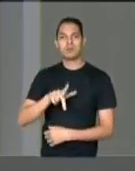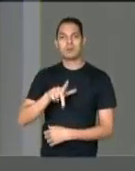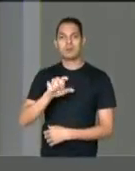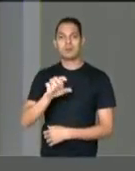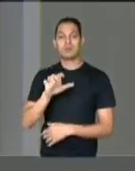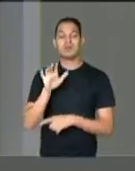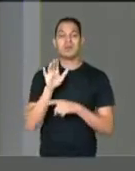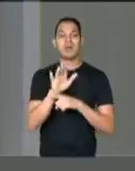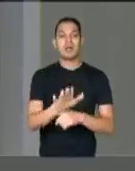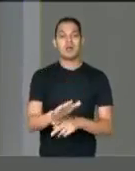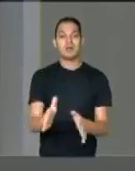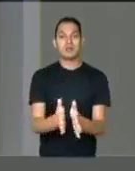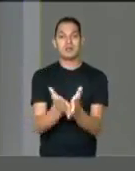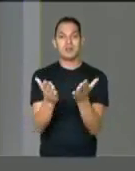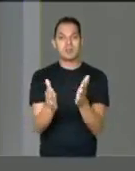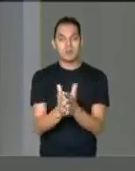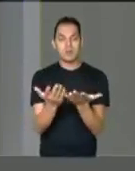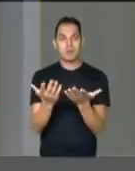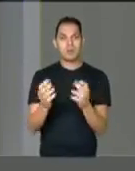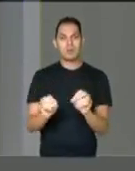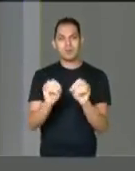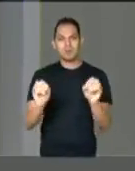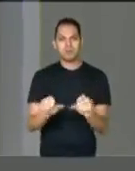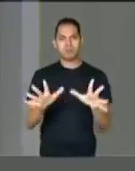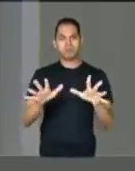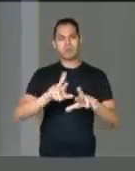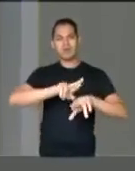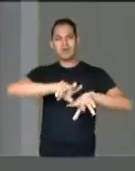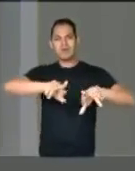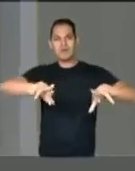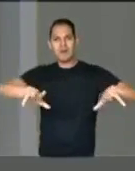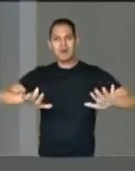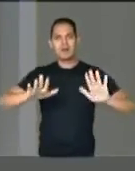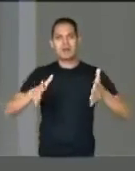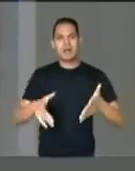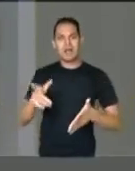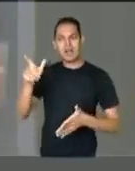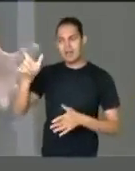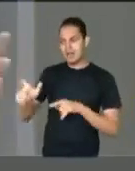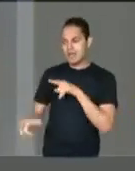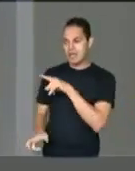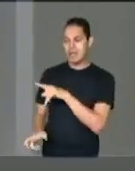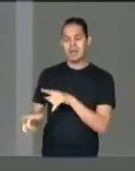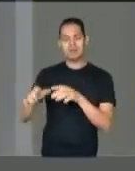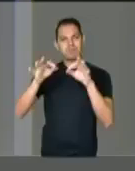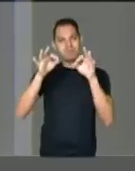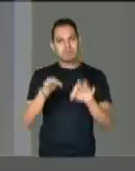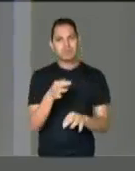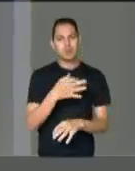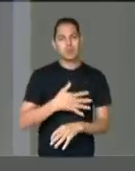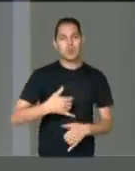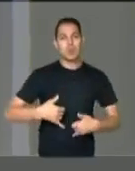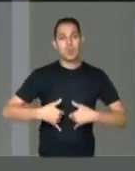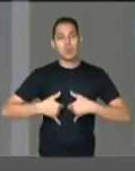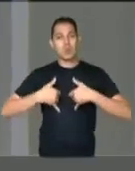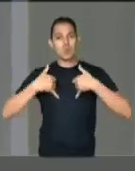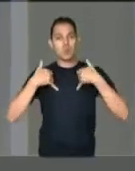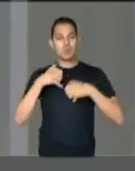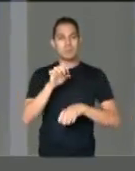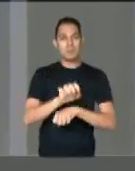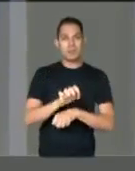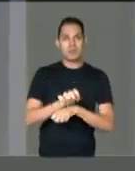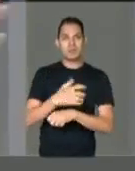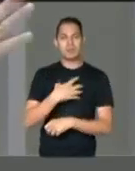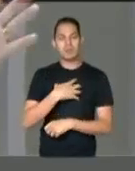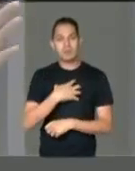Pobres, que já fez milagres, que é sem dúvida nenhuma orgulho para o nosso estado da